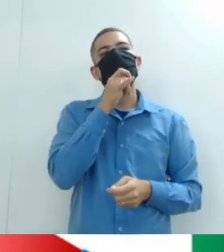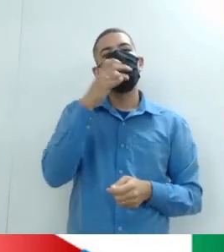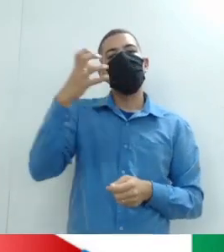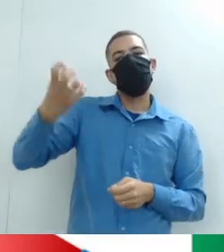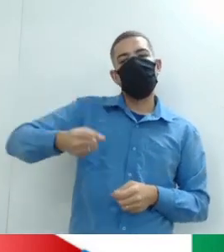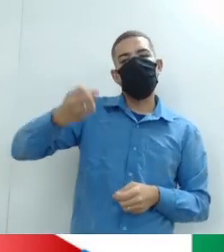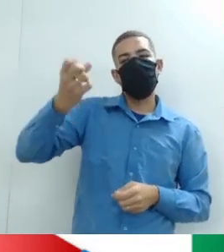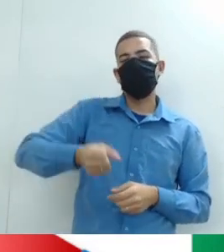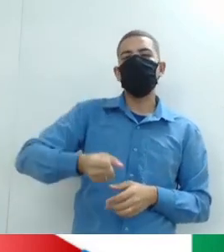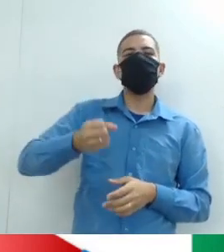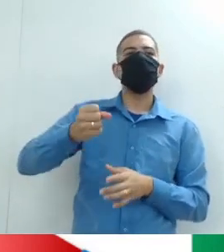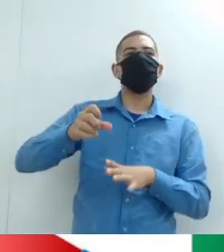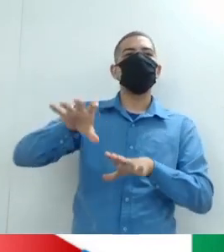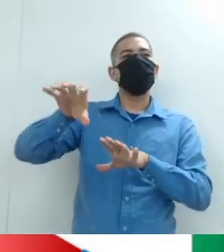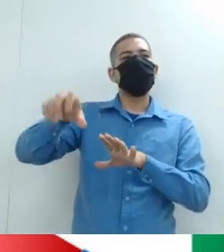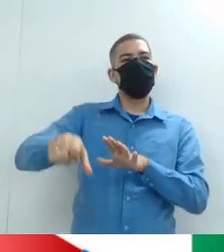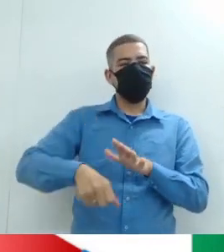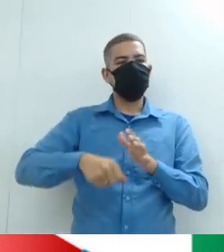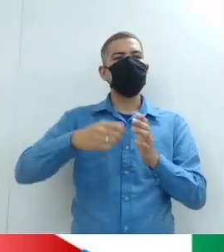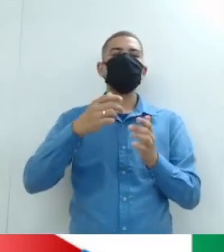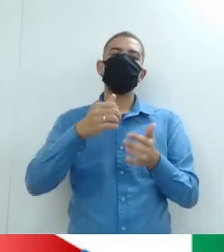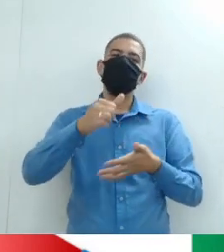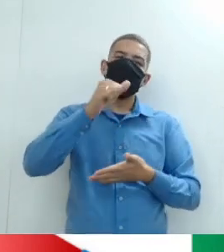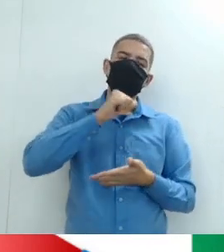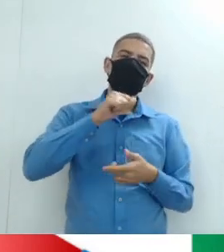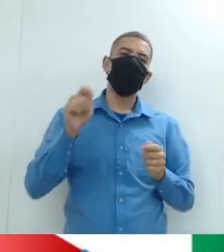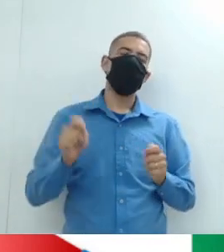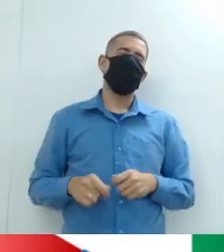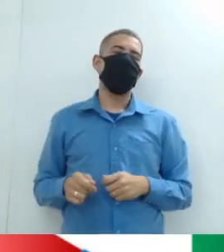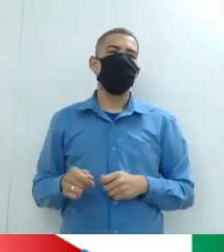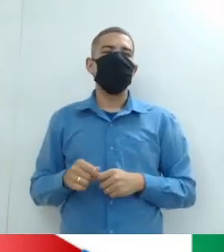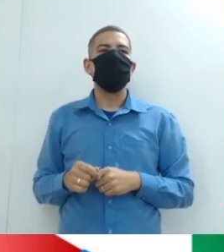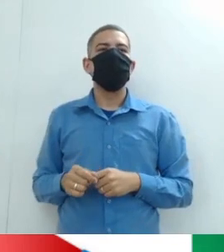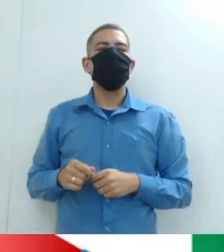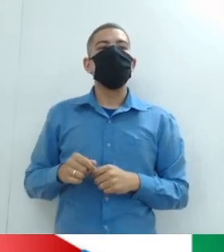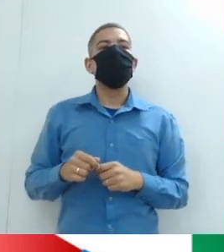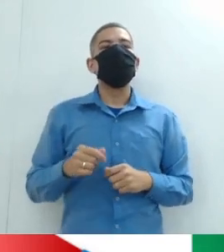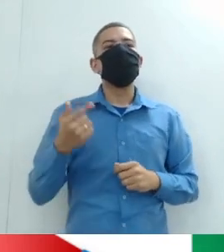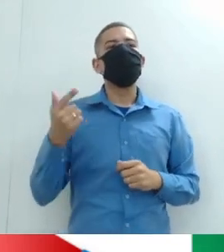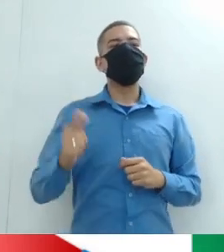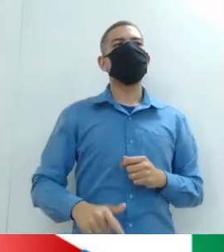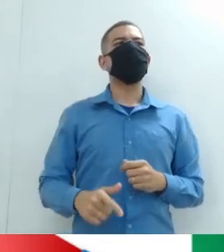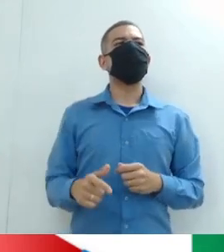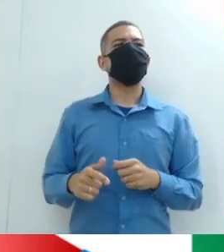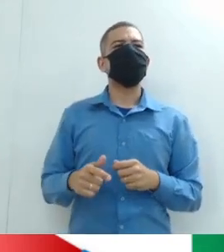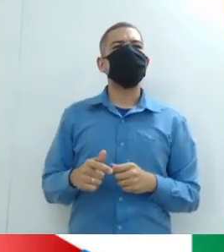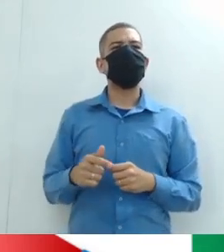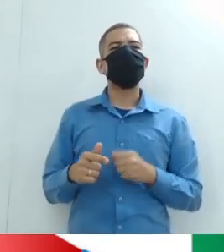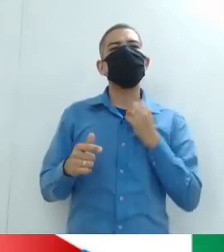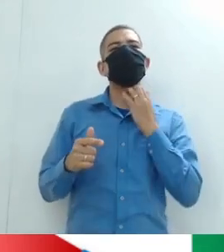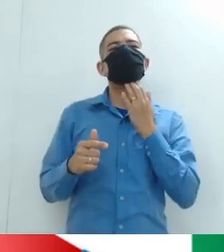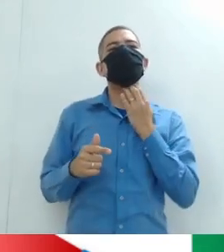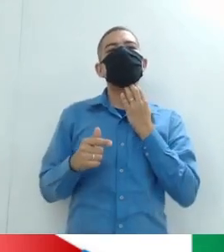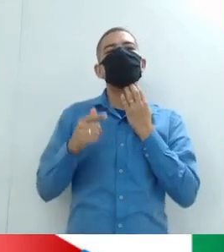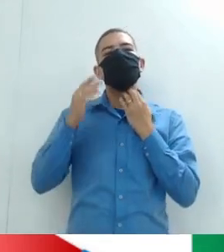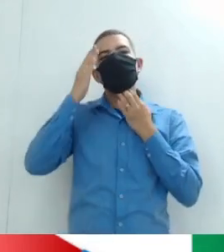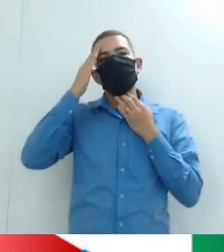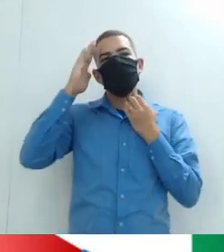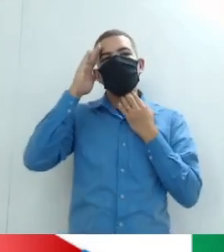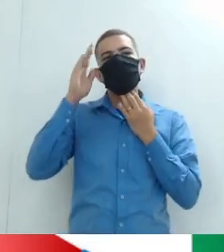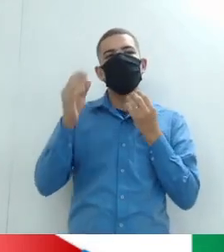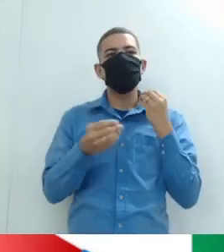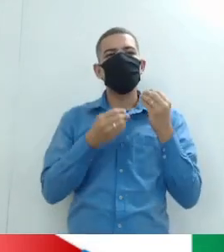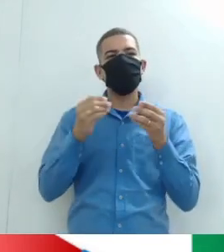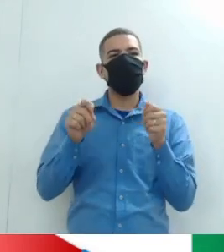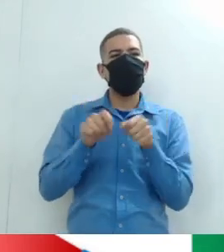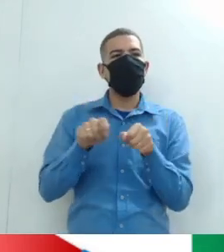animal, que servia de fonte de alimento, tá? O volume e capacidade para entender a forma de como